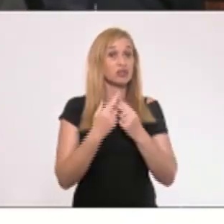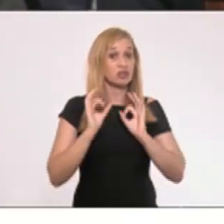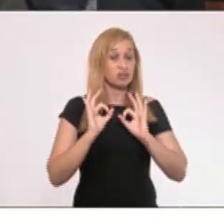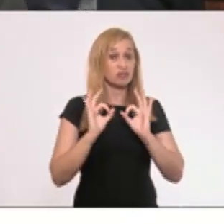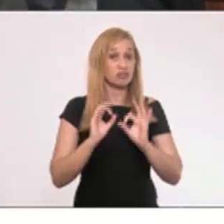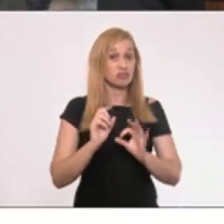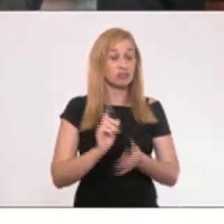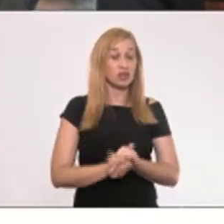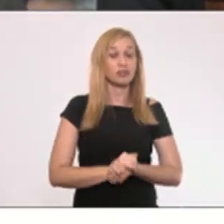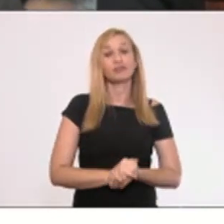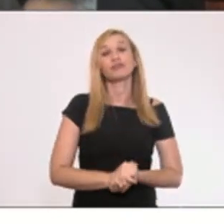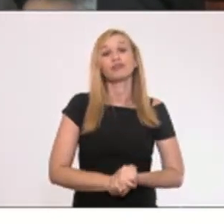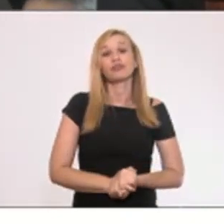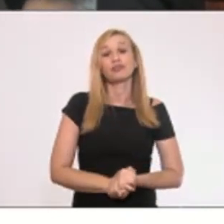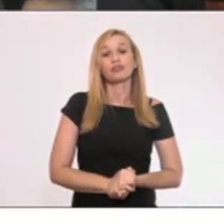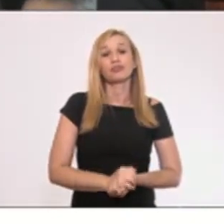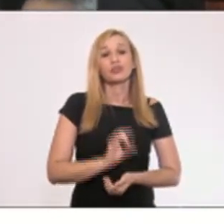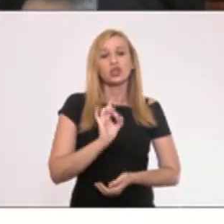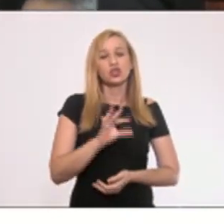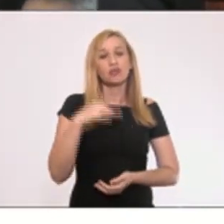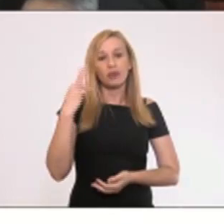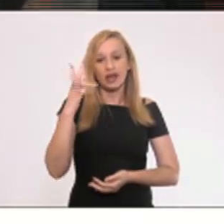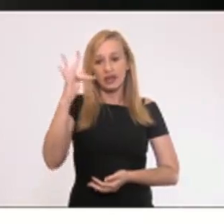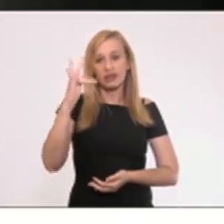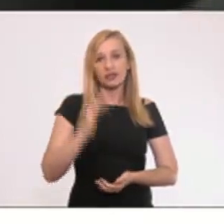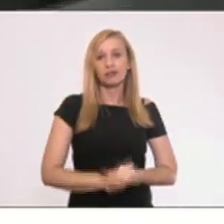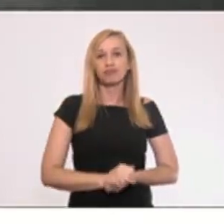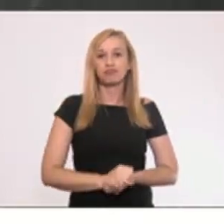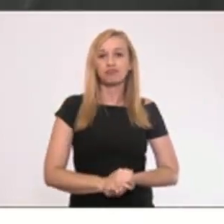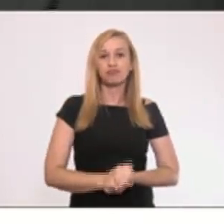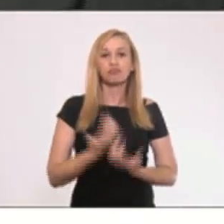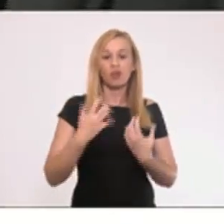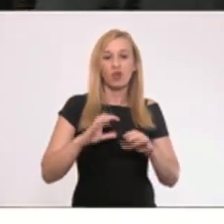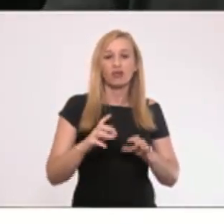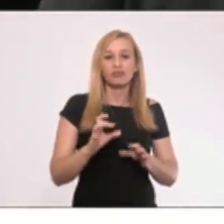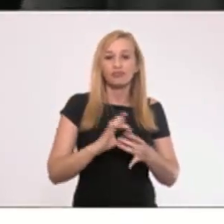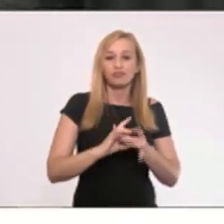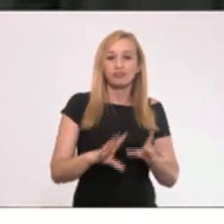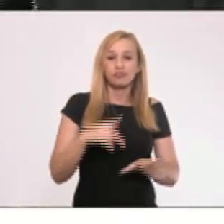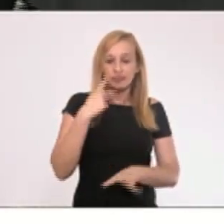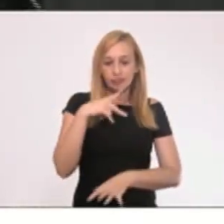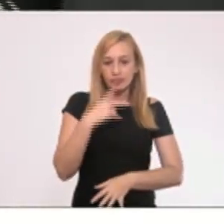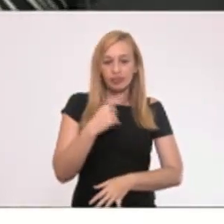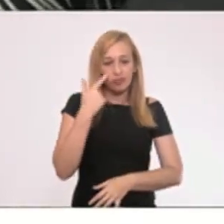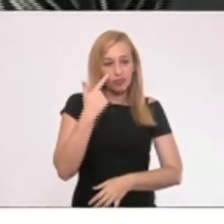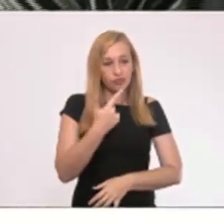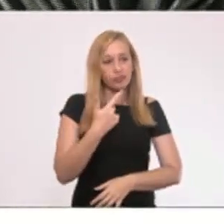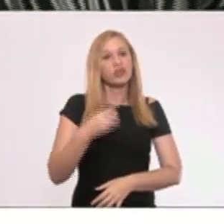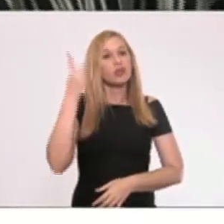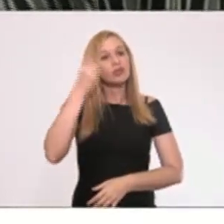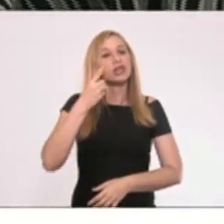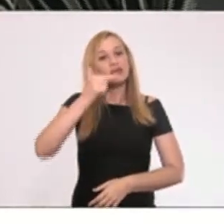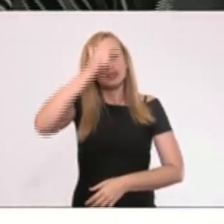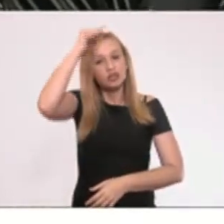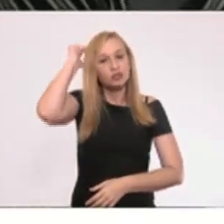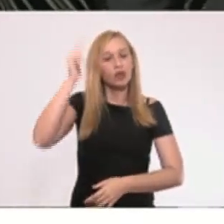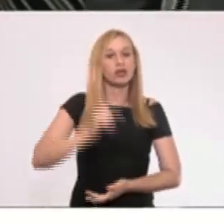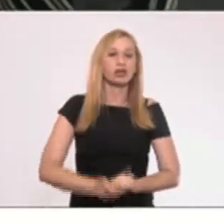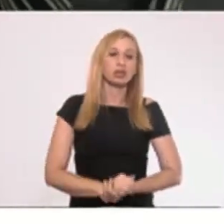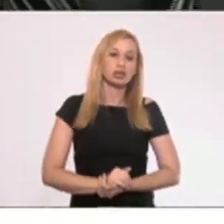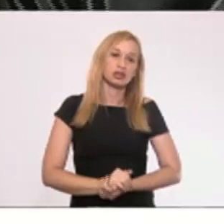depois da ordinária. Eu vou falar brevemente, mas eu não quero deixar de mencionar, tendo ouvido, deputado Luiz Paulo,